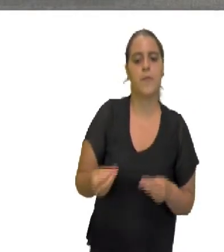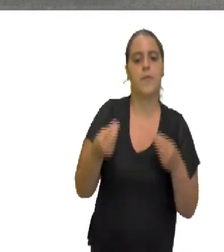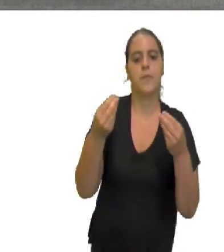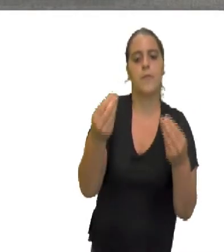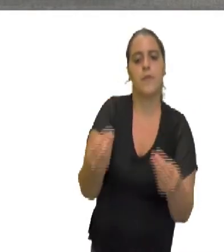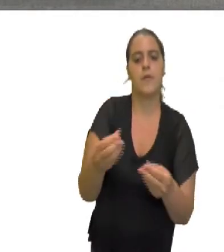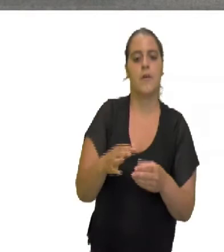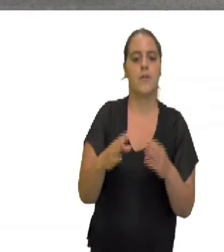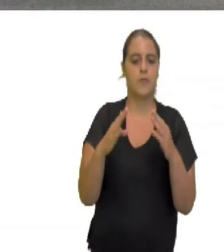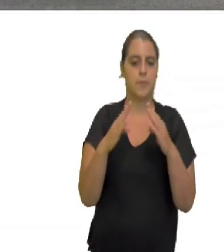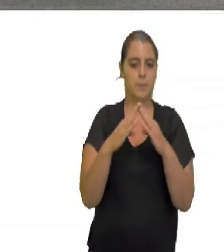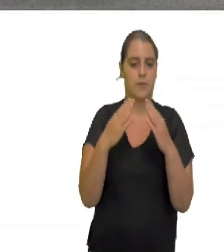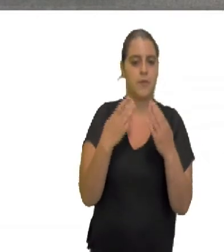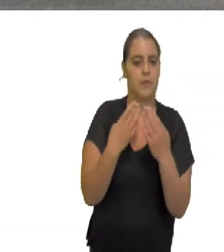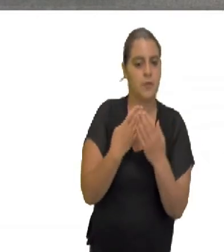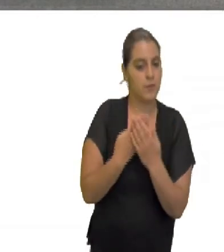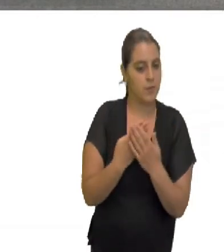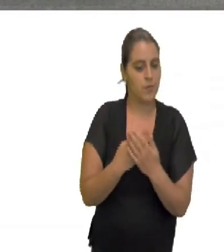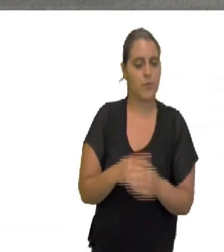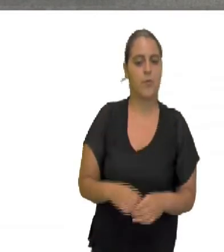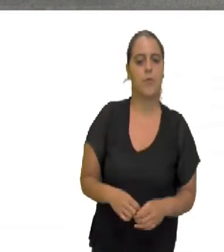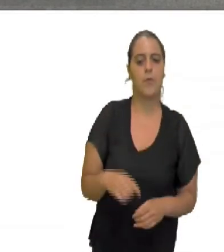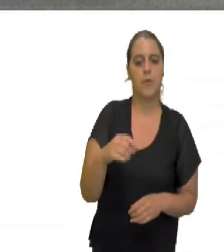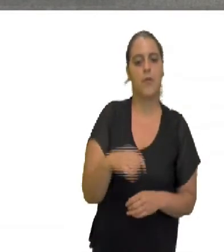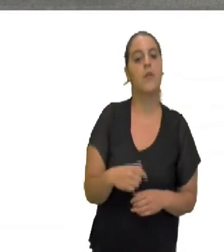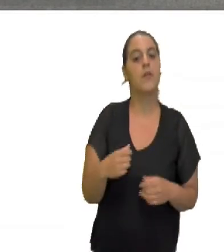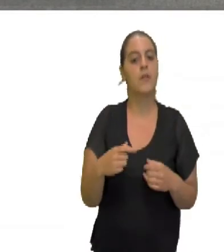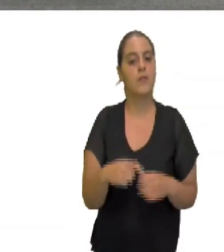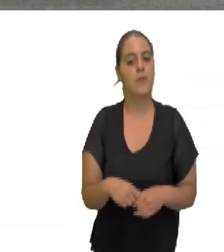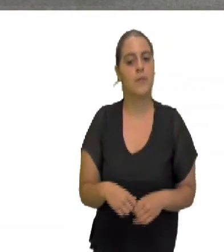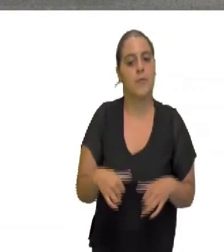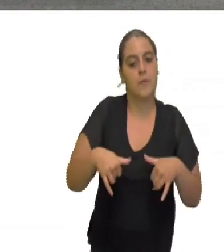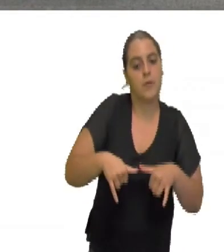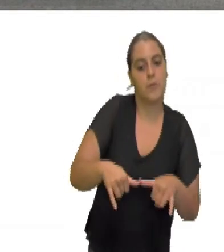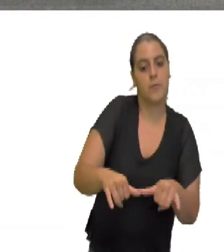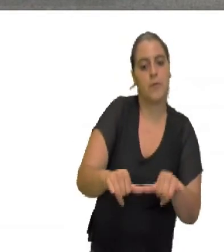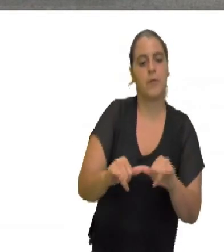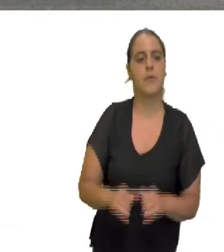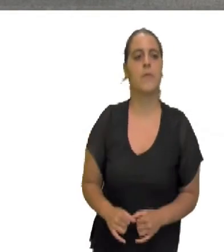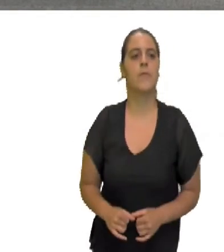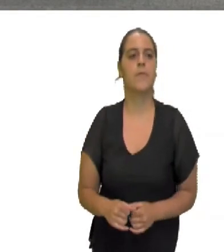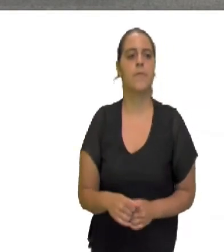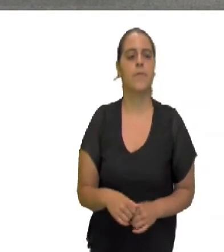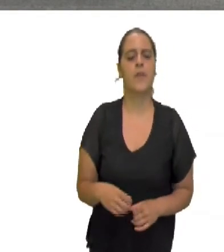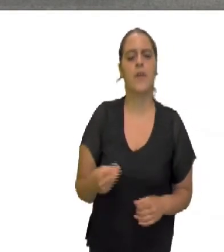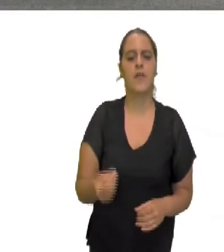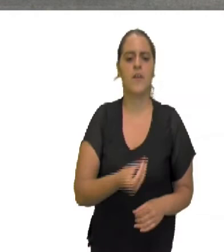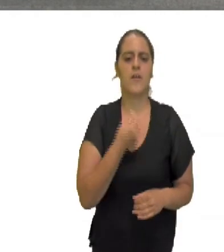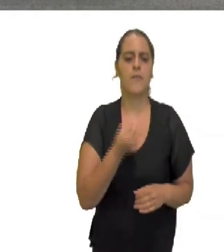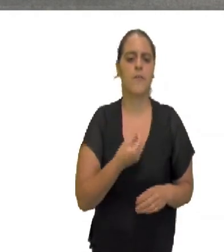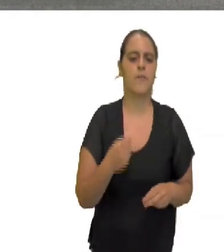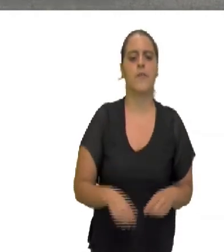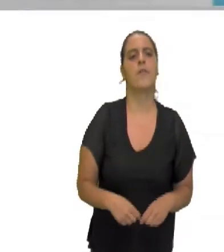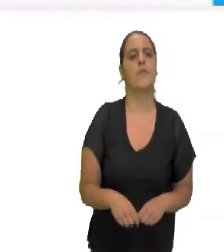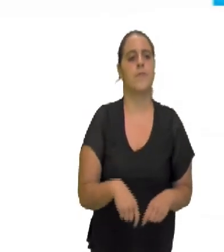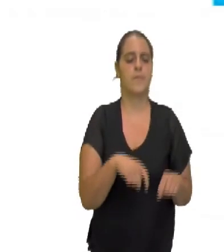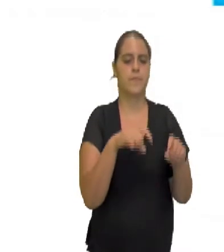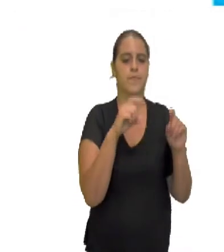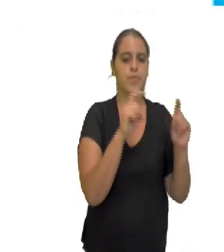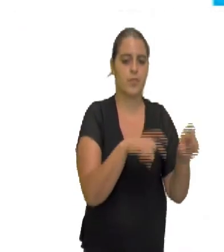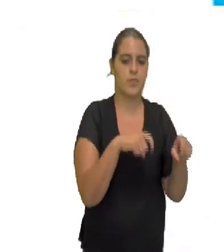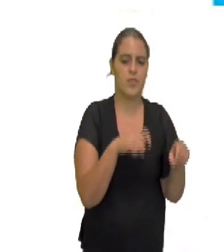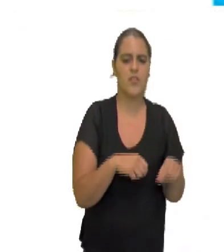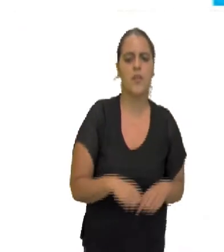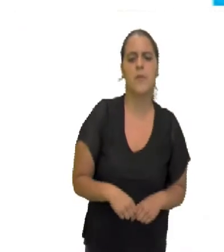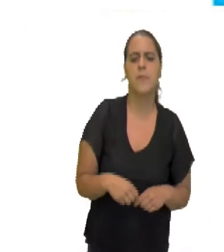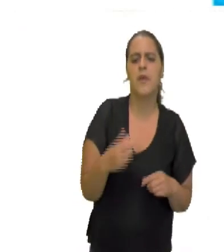para as escolas, para os mercados. Então vamos frisar isso, ok? As moradias no campo é igual da